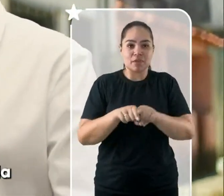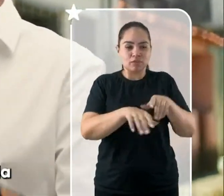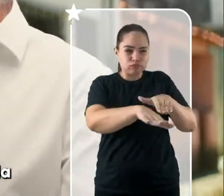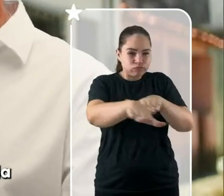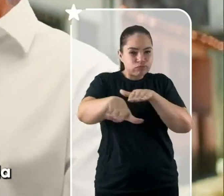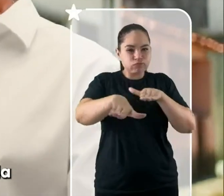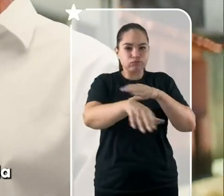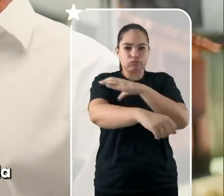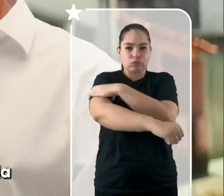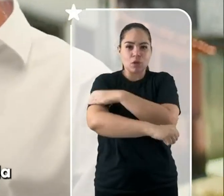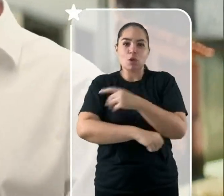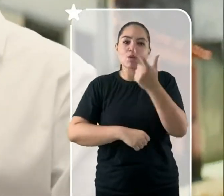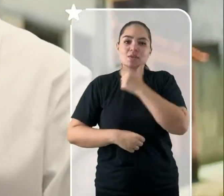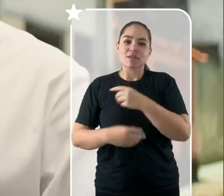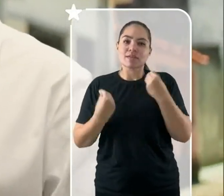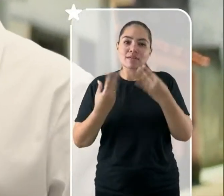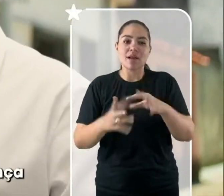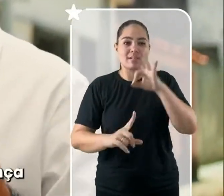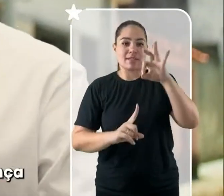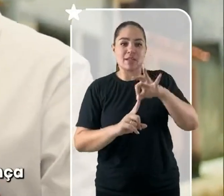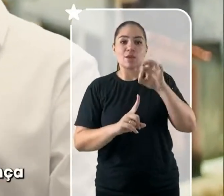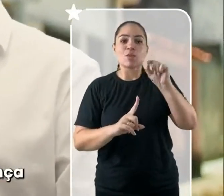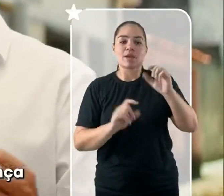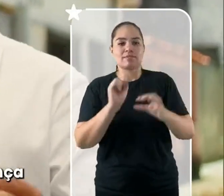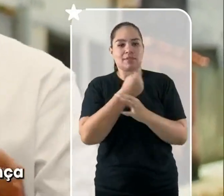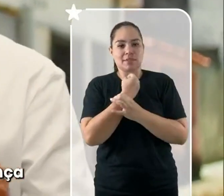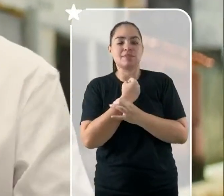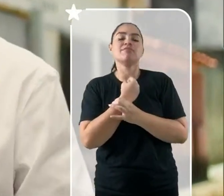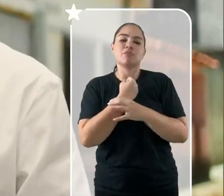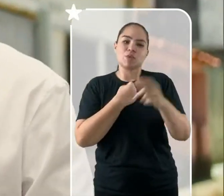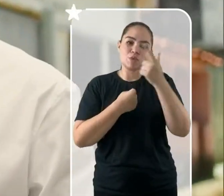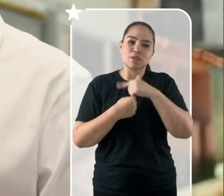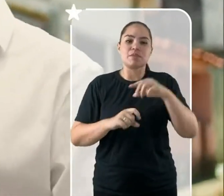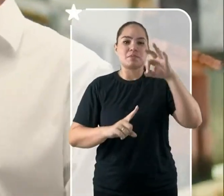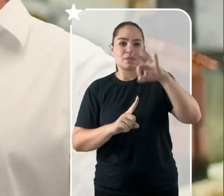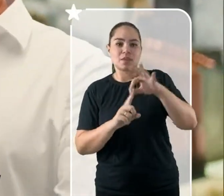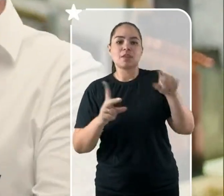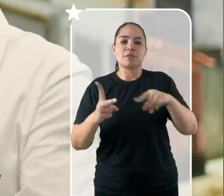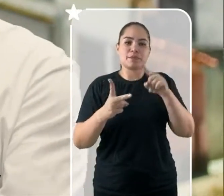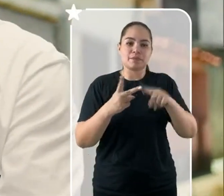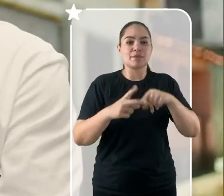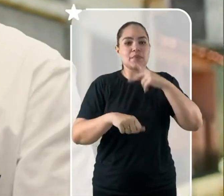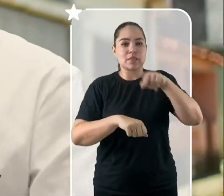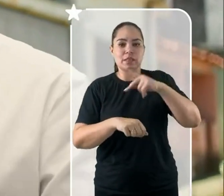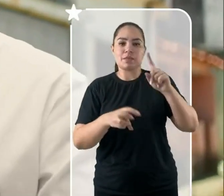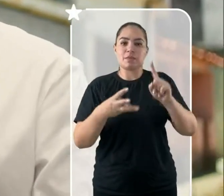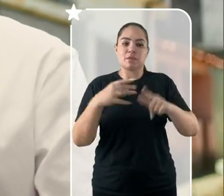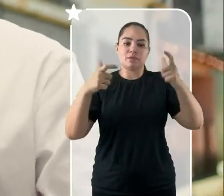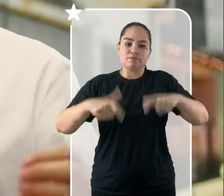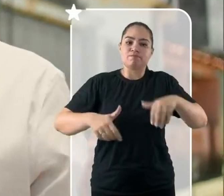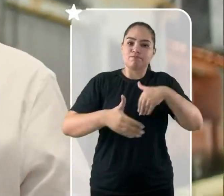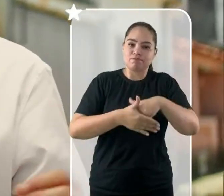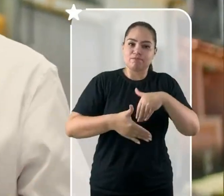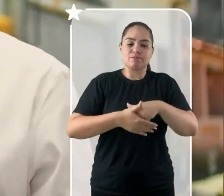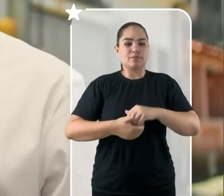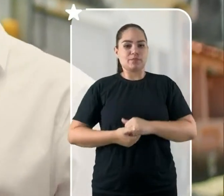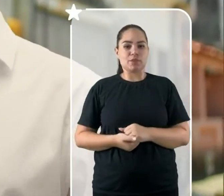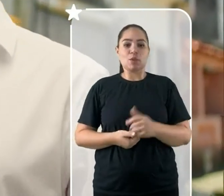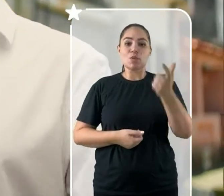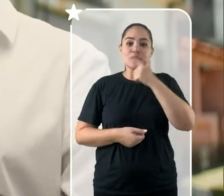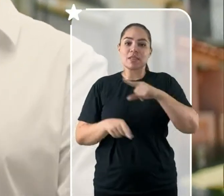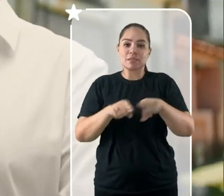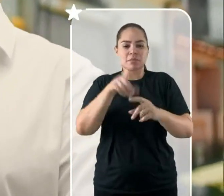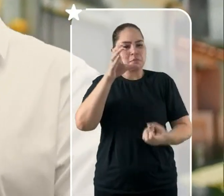mercados. Criar o pelotão da guarda nos bairros, que vai levar mais segurança para perto de você nas paradas de ônibus, praças e